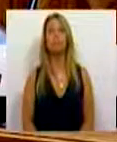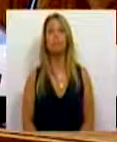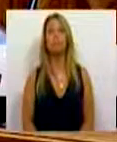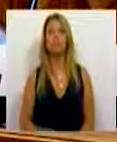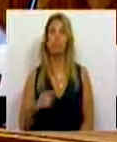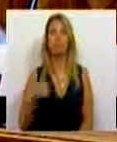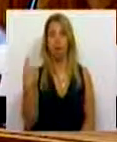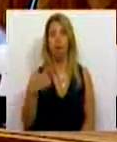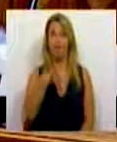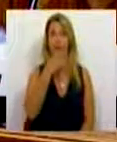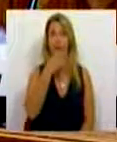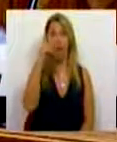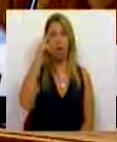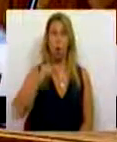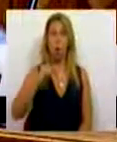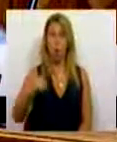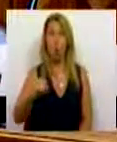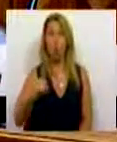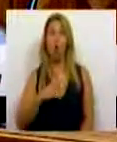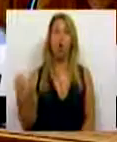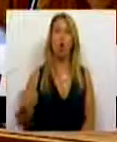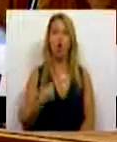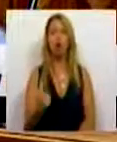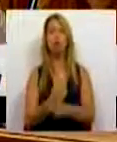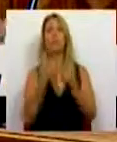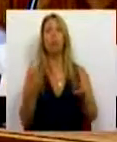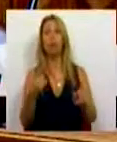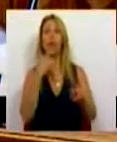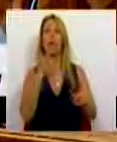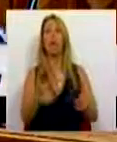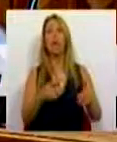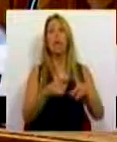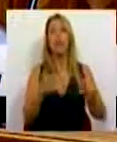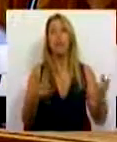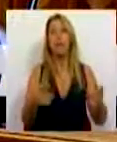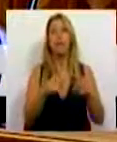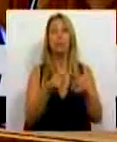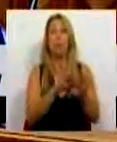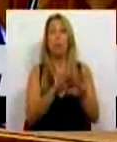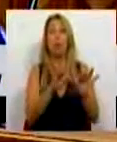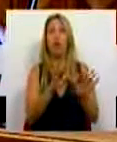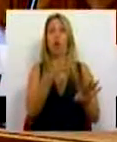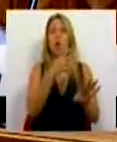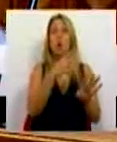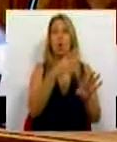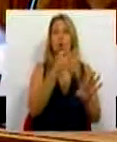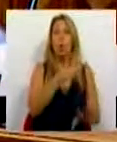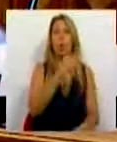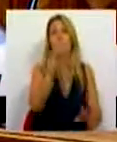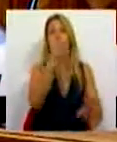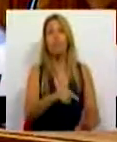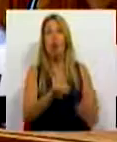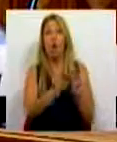porque a liquidação do PS seria só em 2018. Se é essa a vossa interpretação, então a vossa seria só